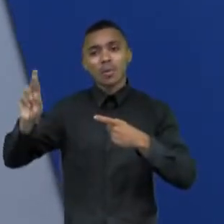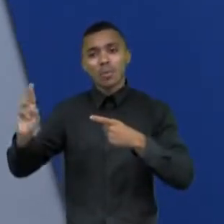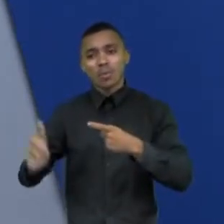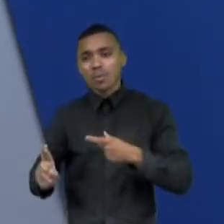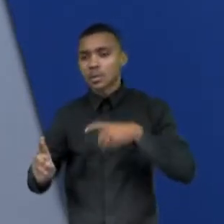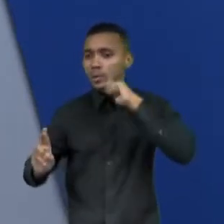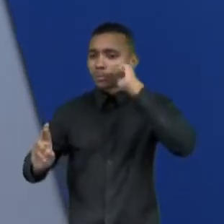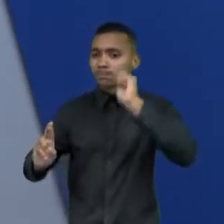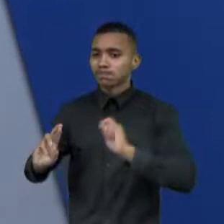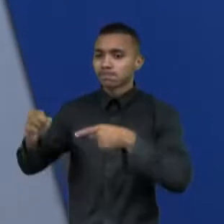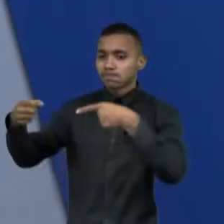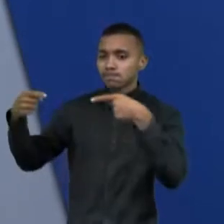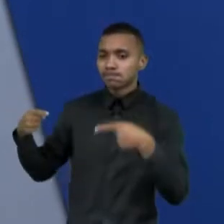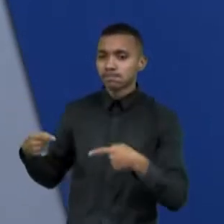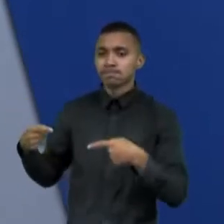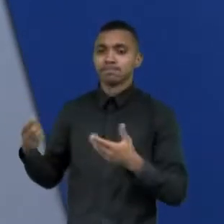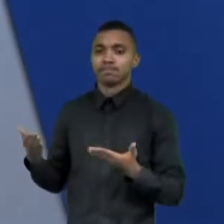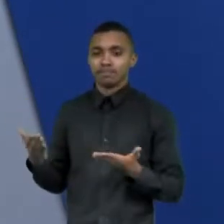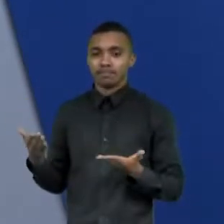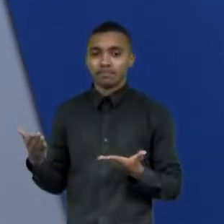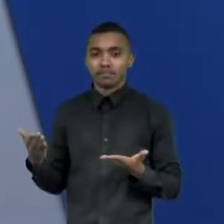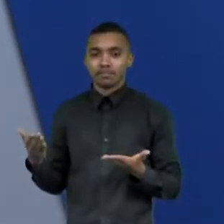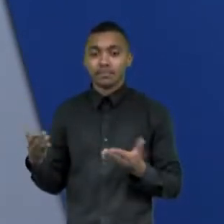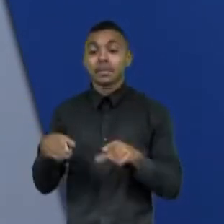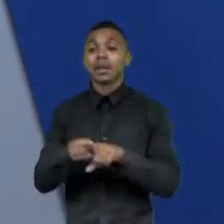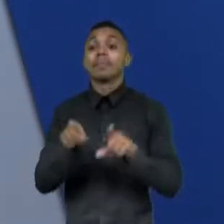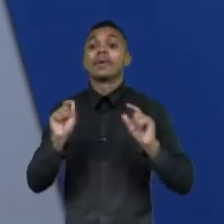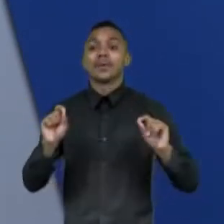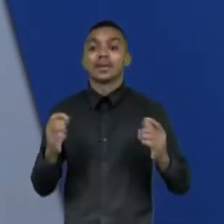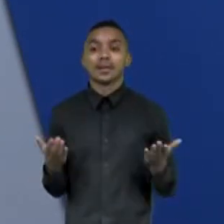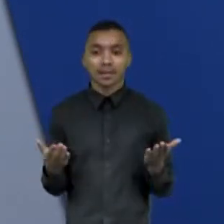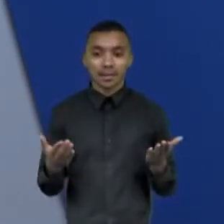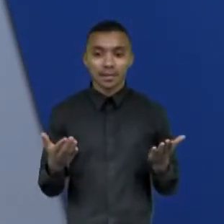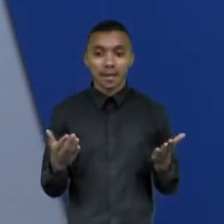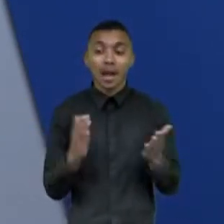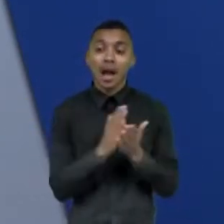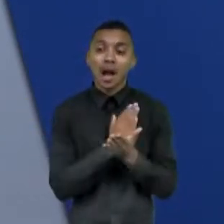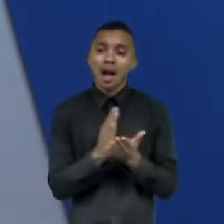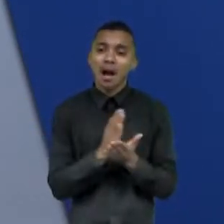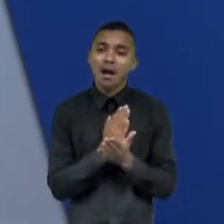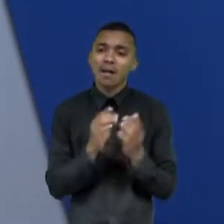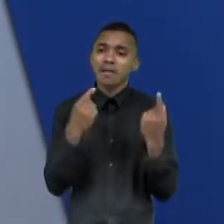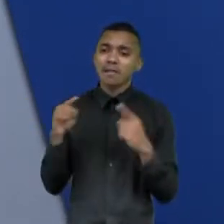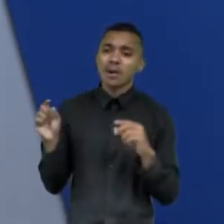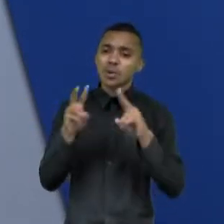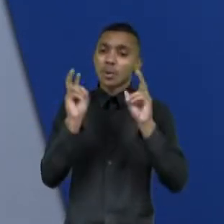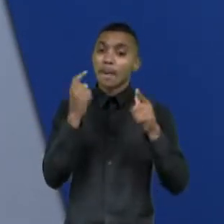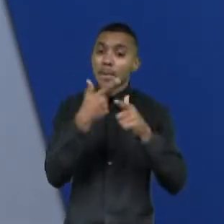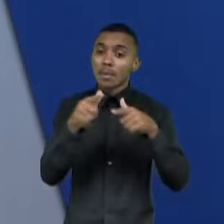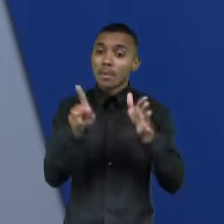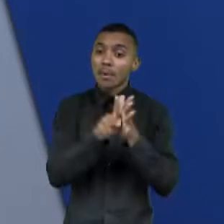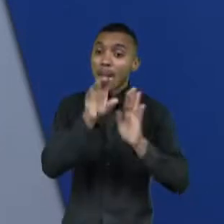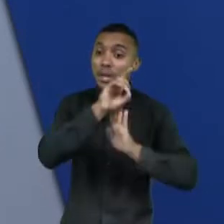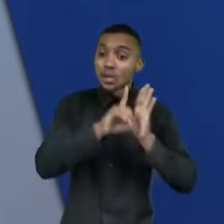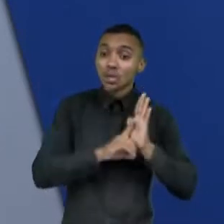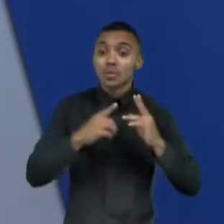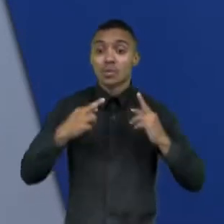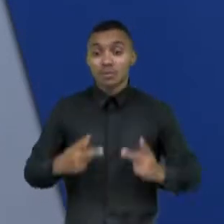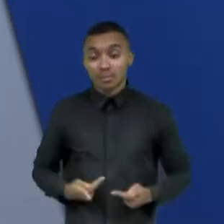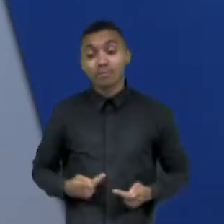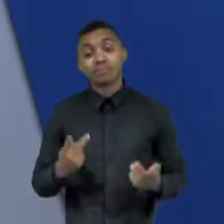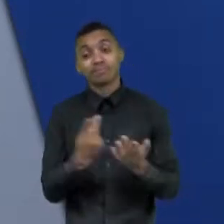da Rússia, né, na Ucrânia, e há relatos graves de violações, inclusive, de direitos humanos que estão acontecendo